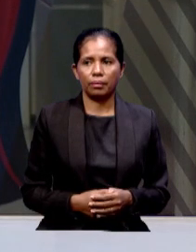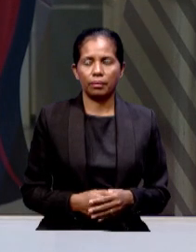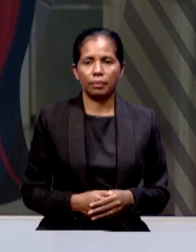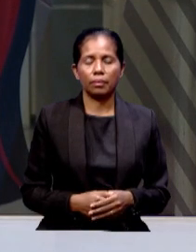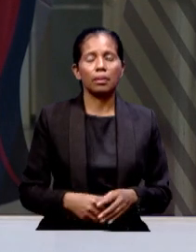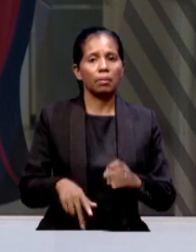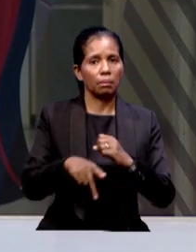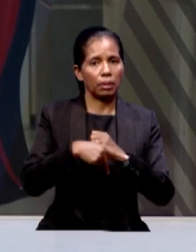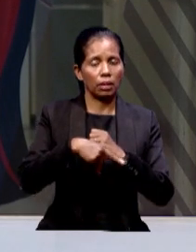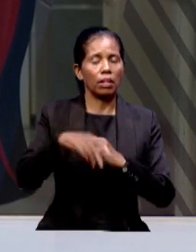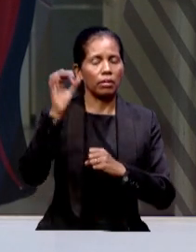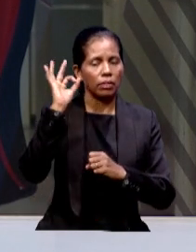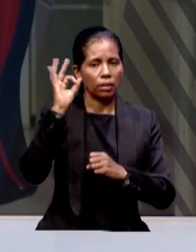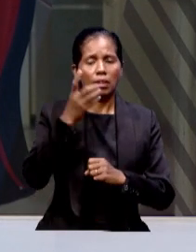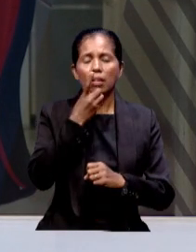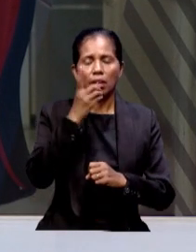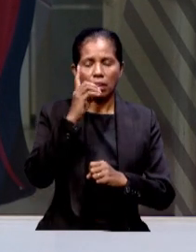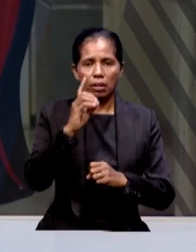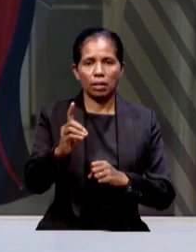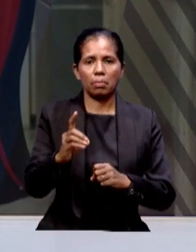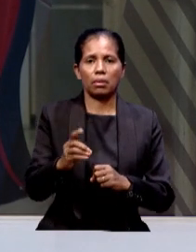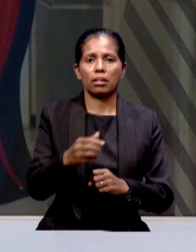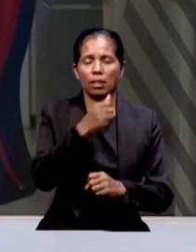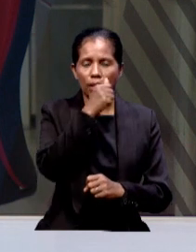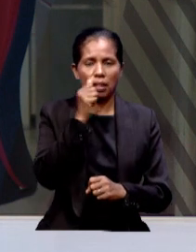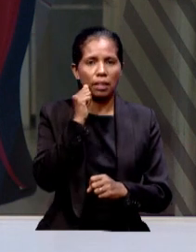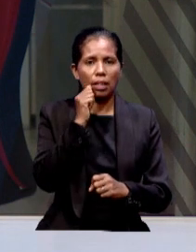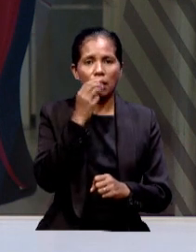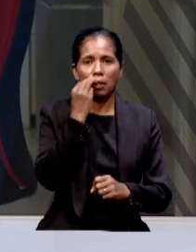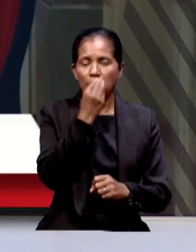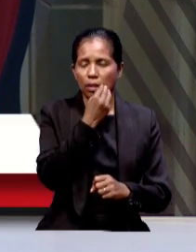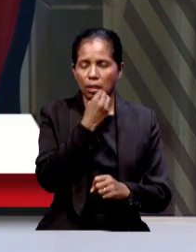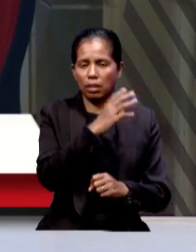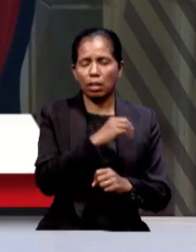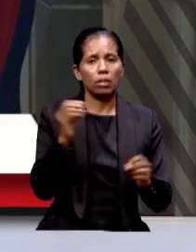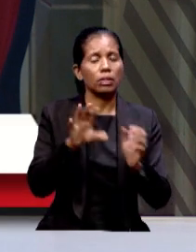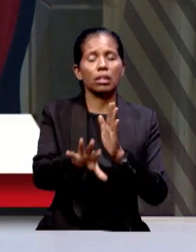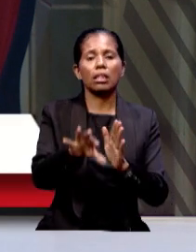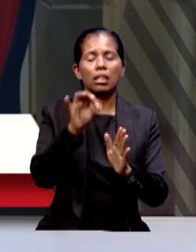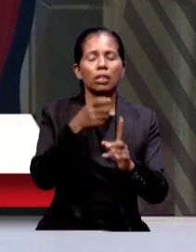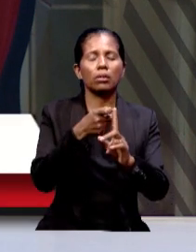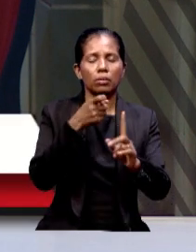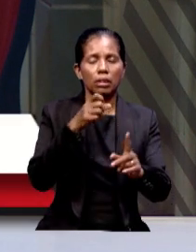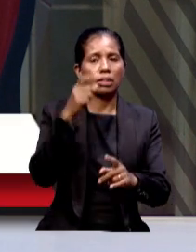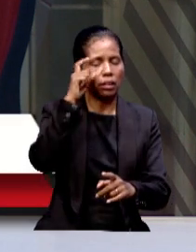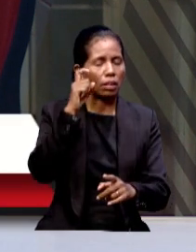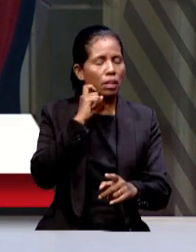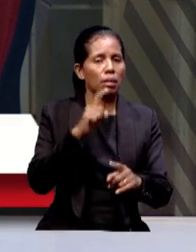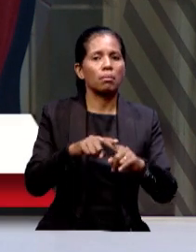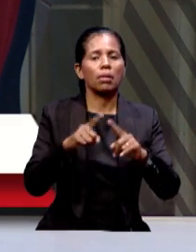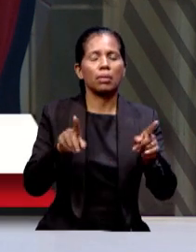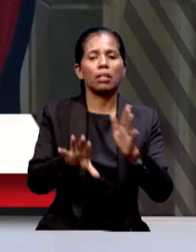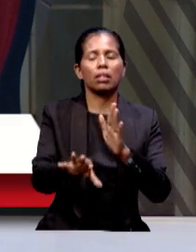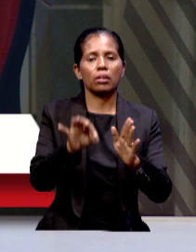Bancada Fratelin declara al catiri lidera GSMI la os hili husi sanana mai be li husi consenso